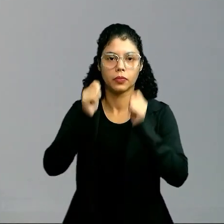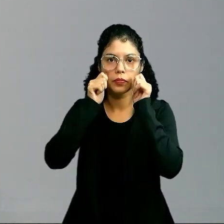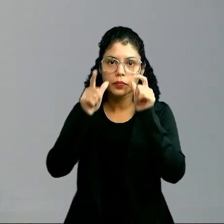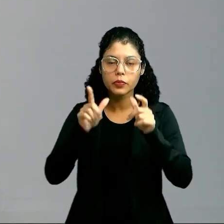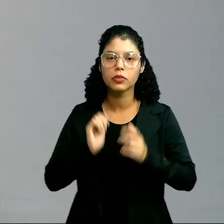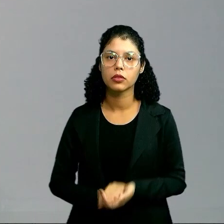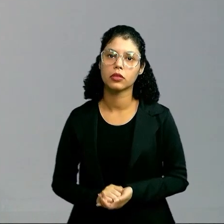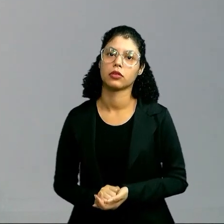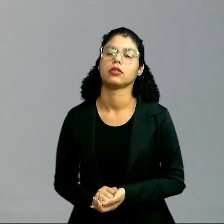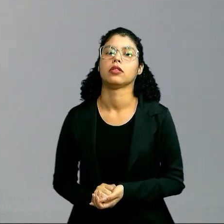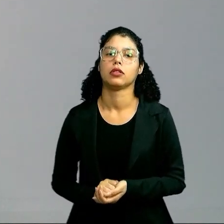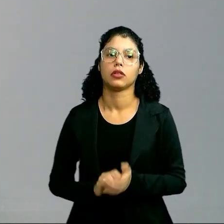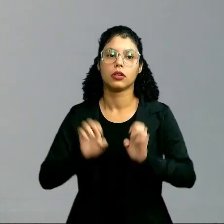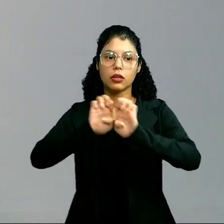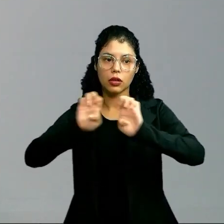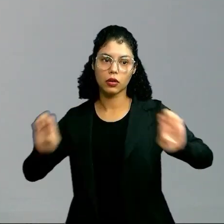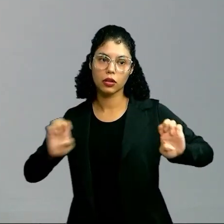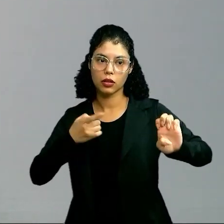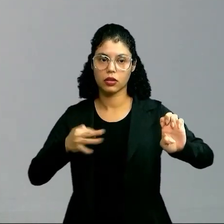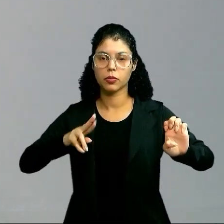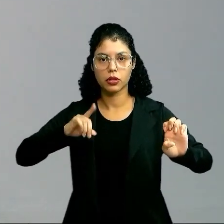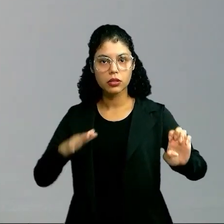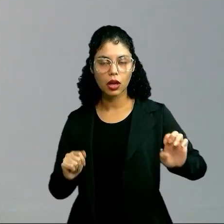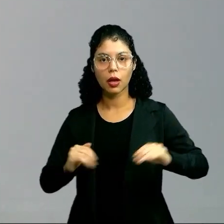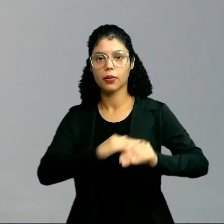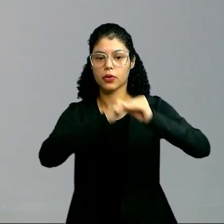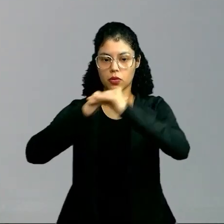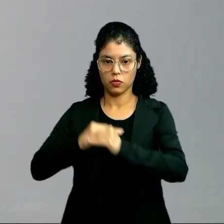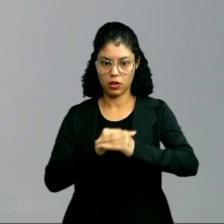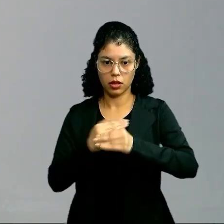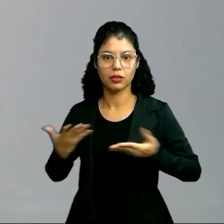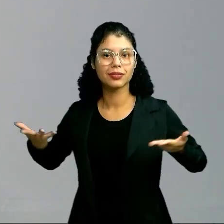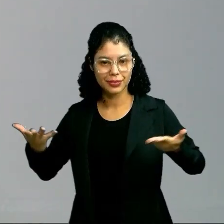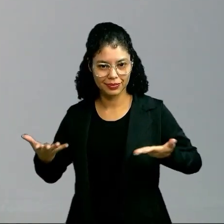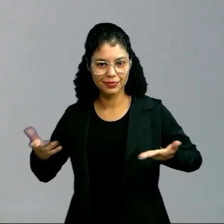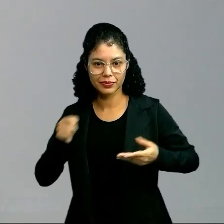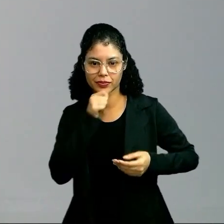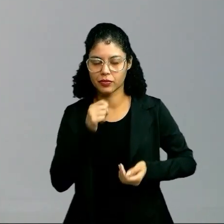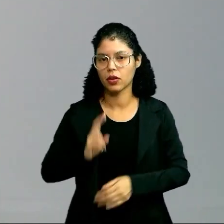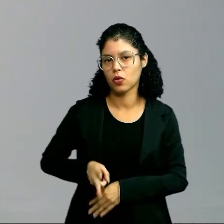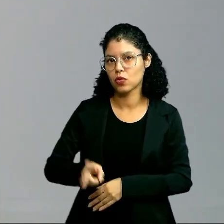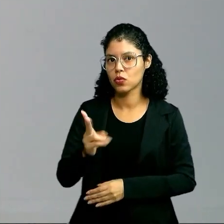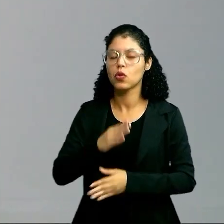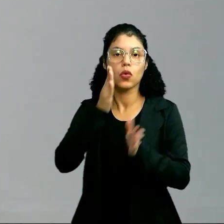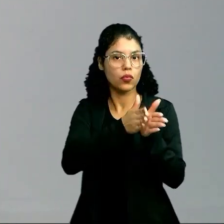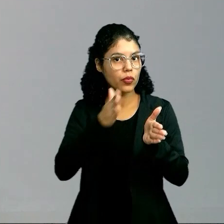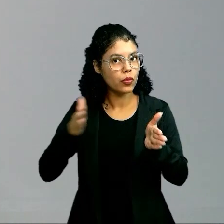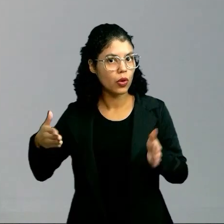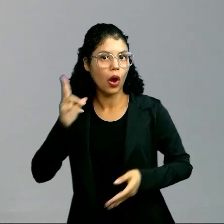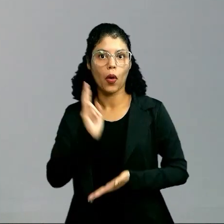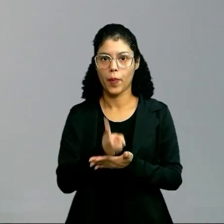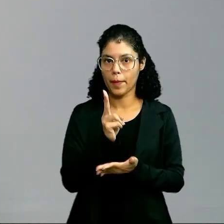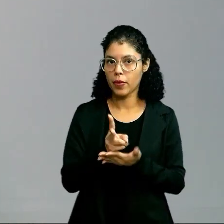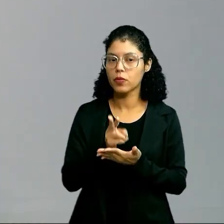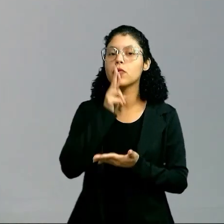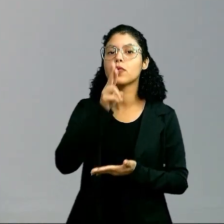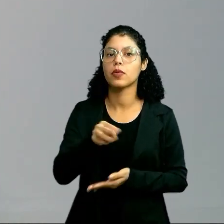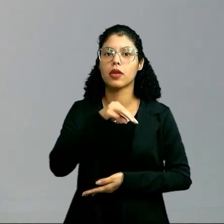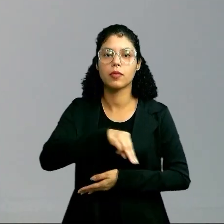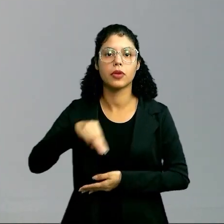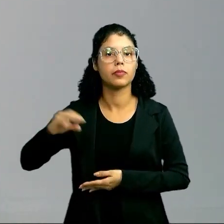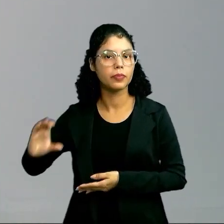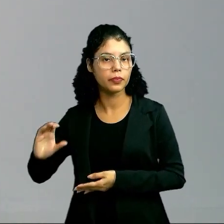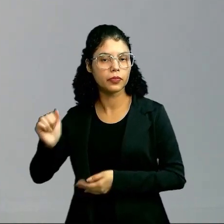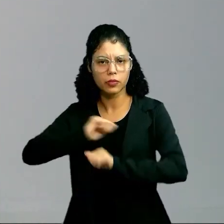bem atenção. Equação exponencial, você tem que igualar as bases pelo procedimento de fatoração, que é o mesmo que calcula o